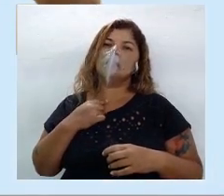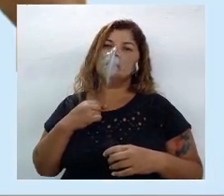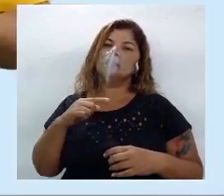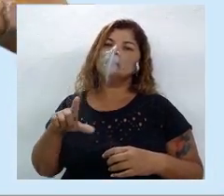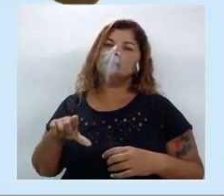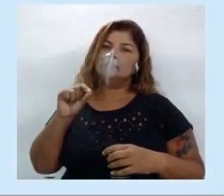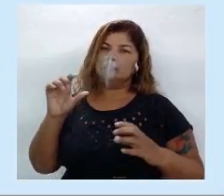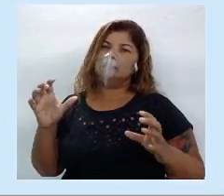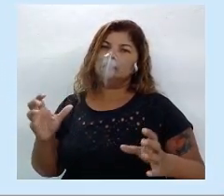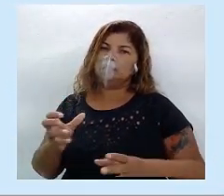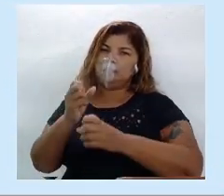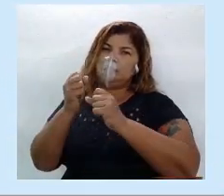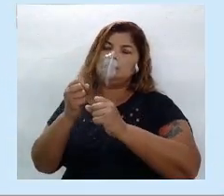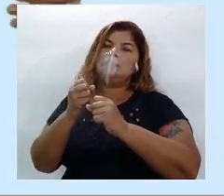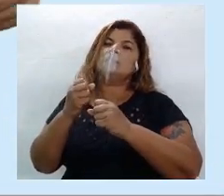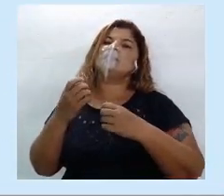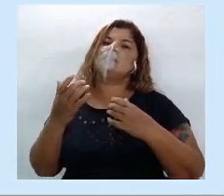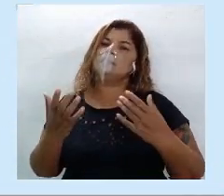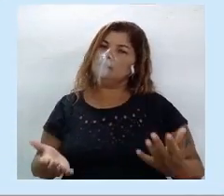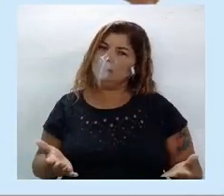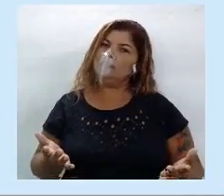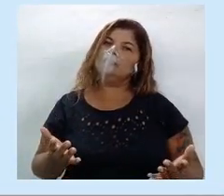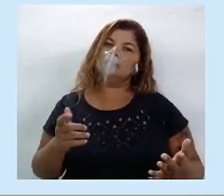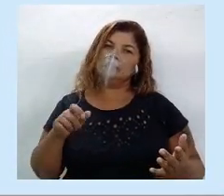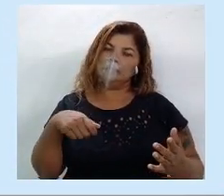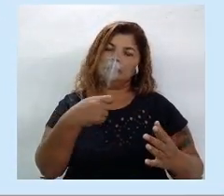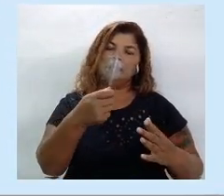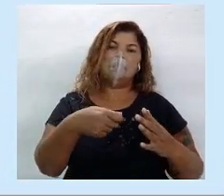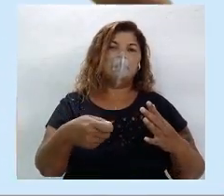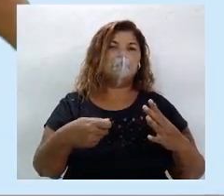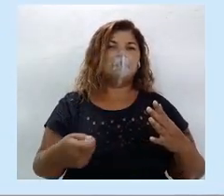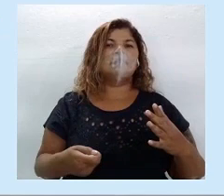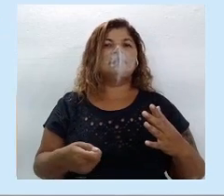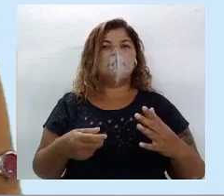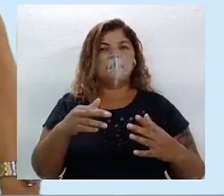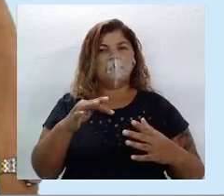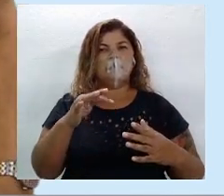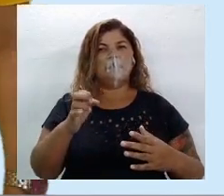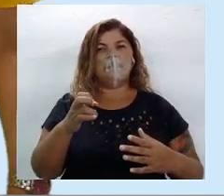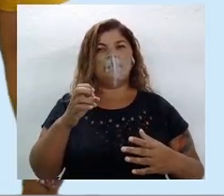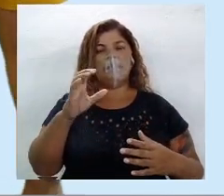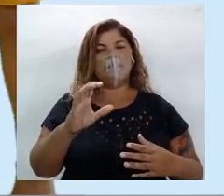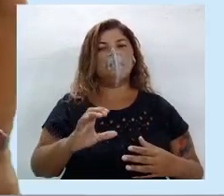Então, prestem bem atenção, isso aqui são os fundamentos da fé